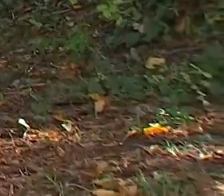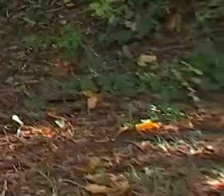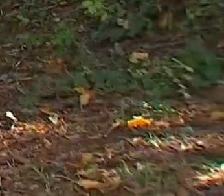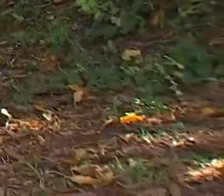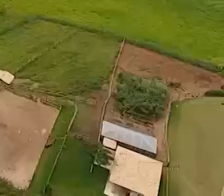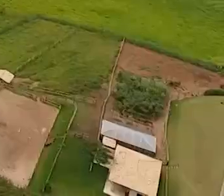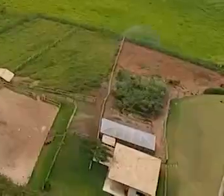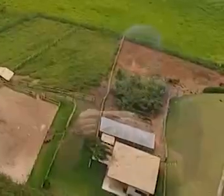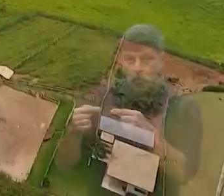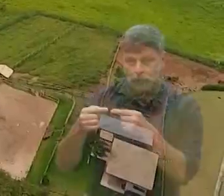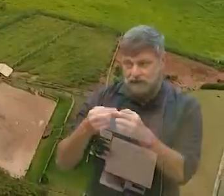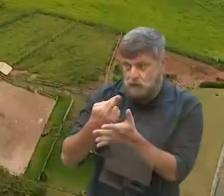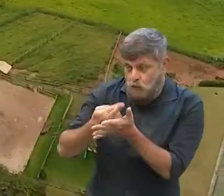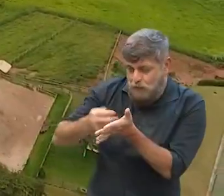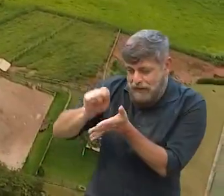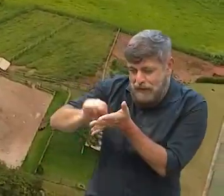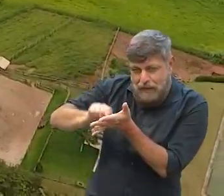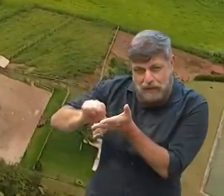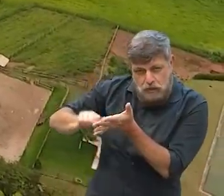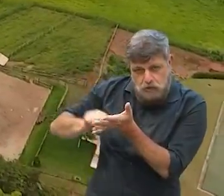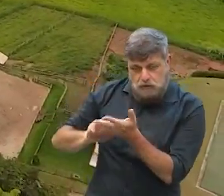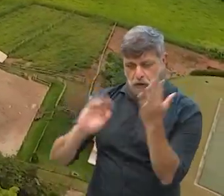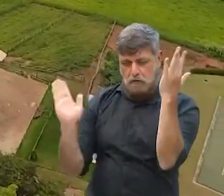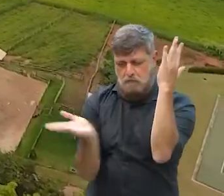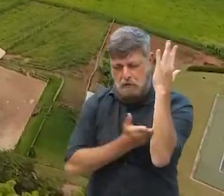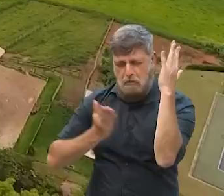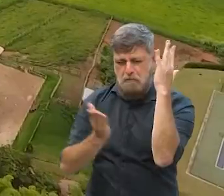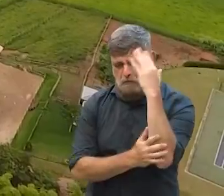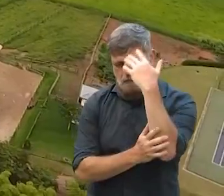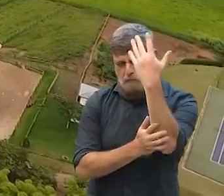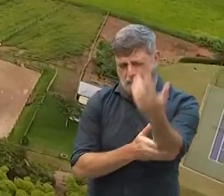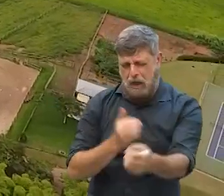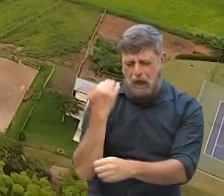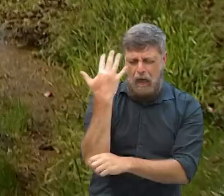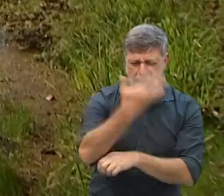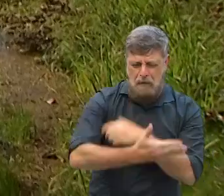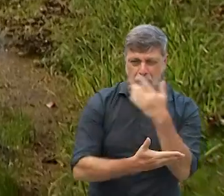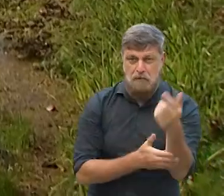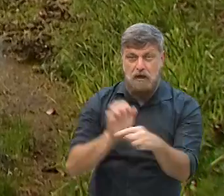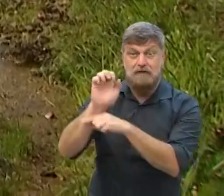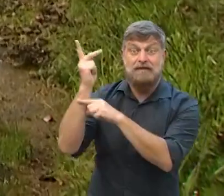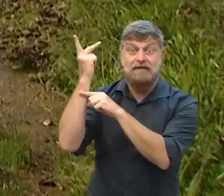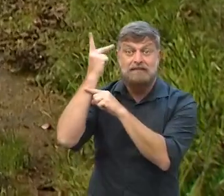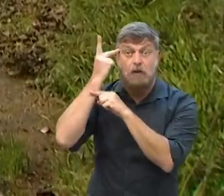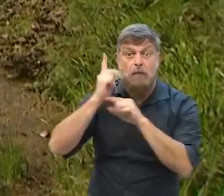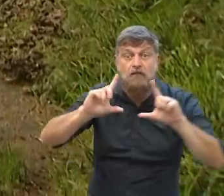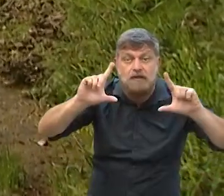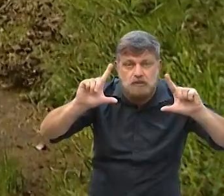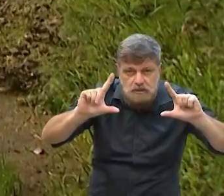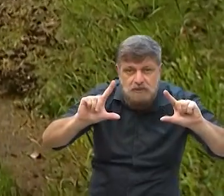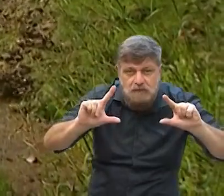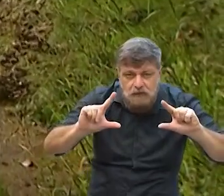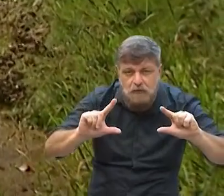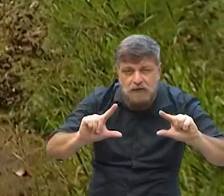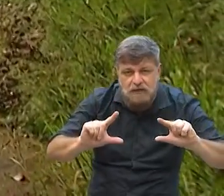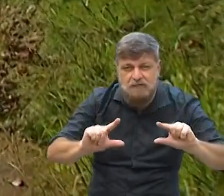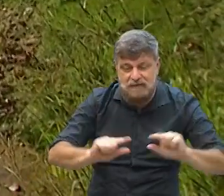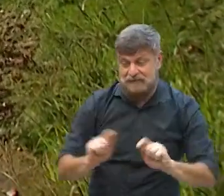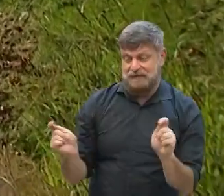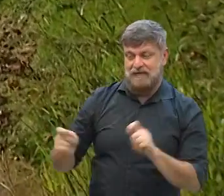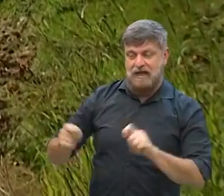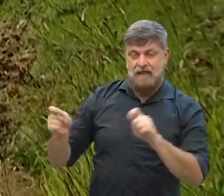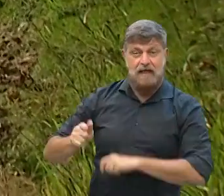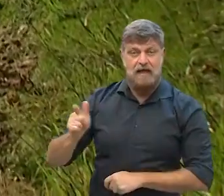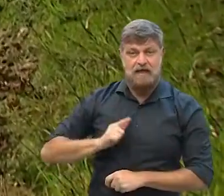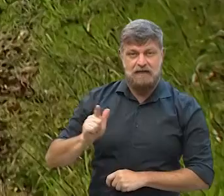De acordo com o relatório, o desmatamento no estado de São Paulo vem caindo drasticamente, o que tem permitido